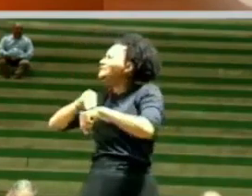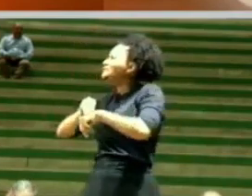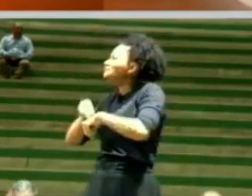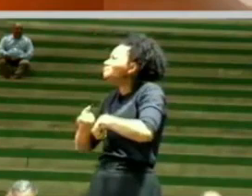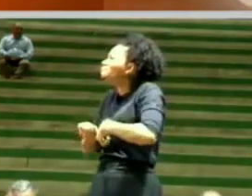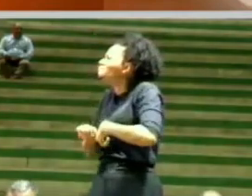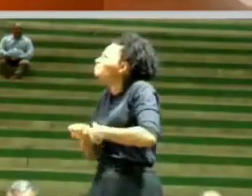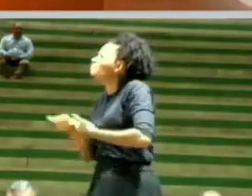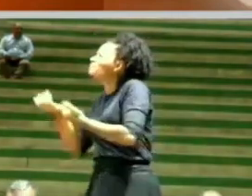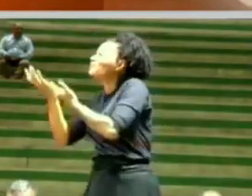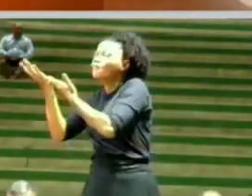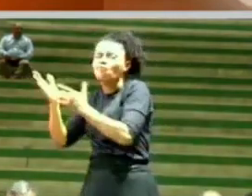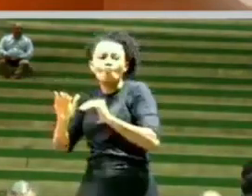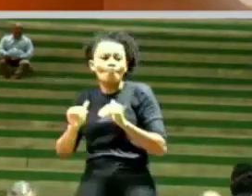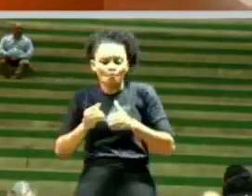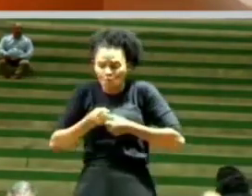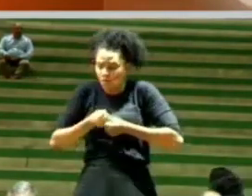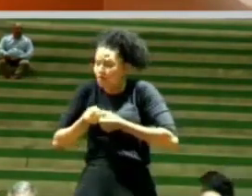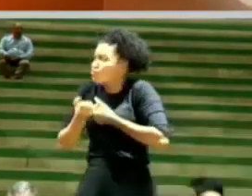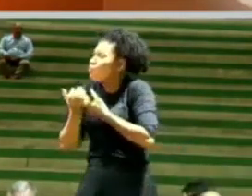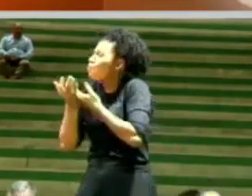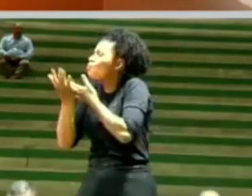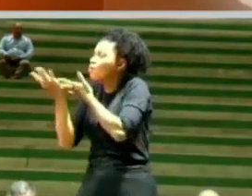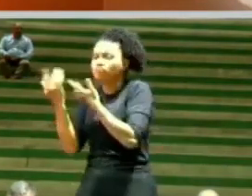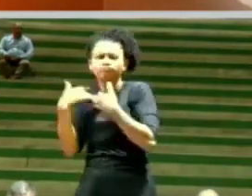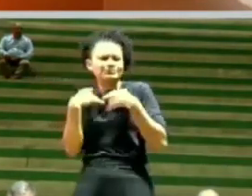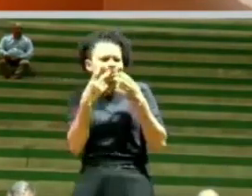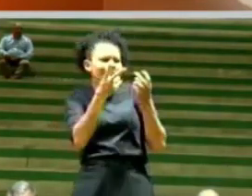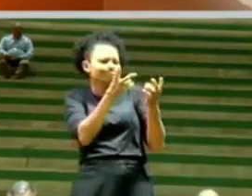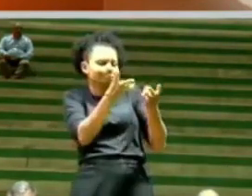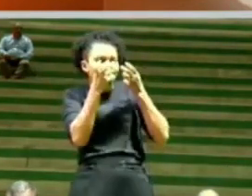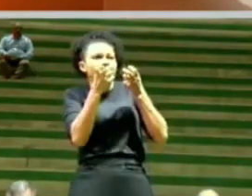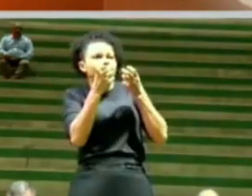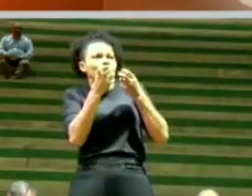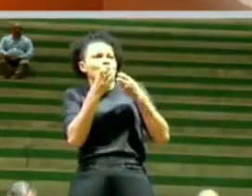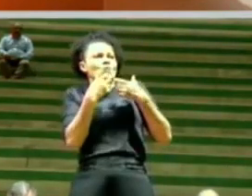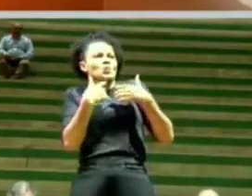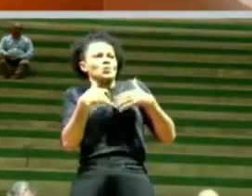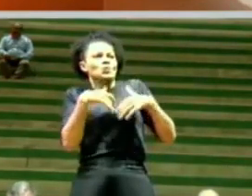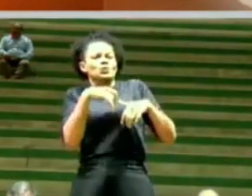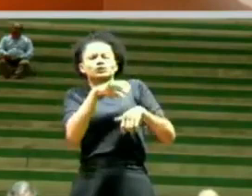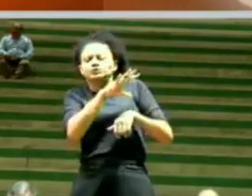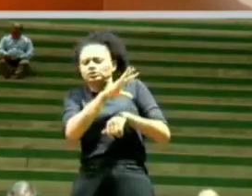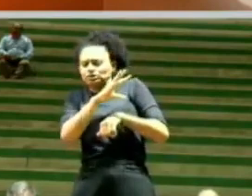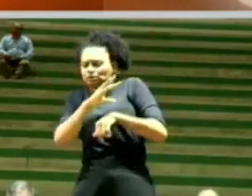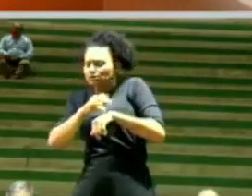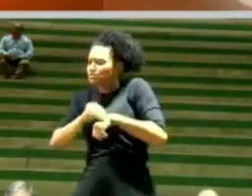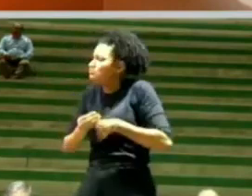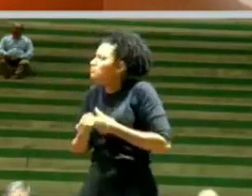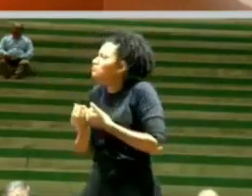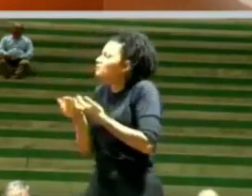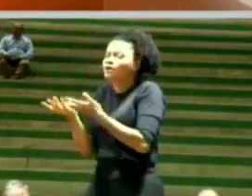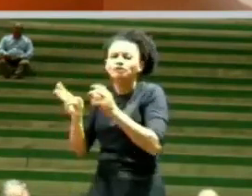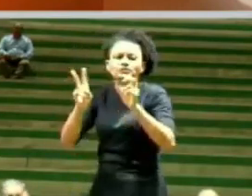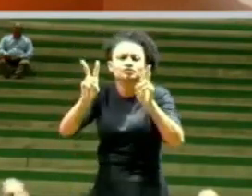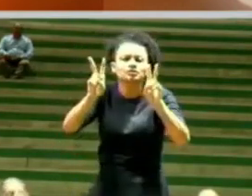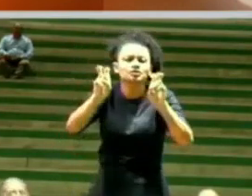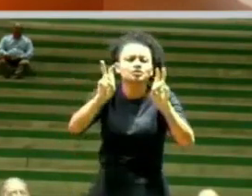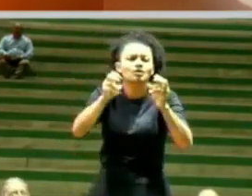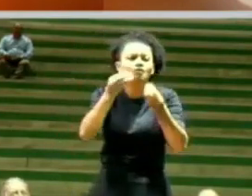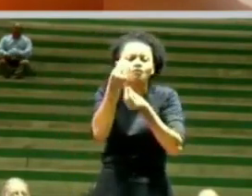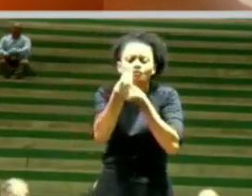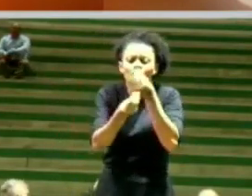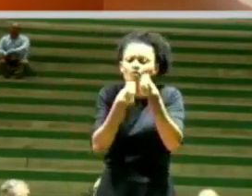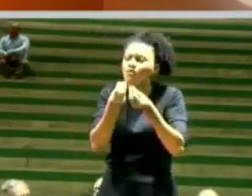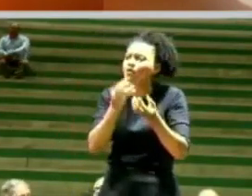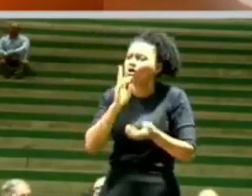expressar qual foi a percepção que ele teve no que diz respeito à